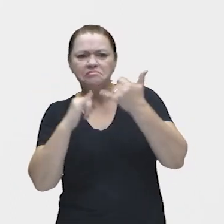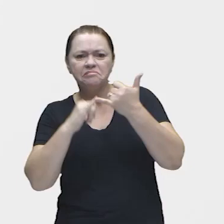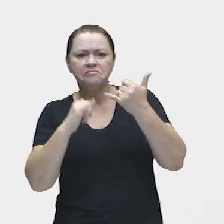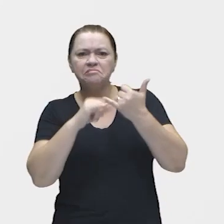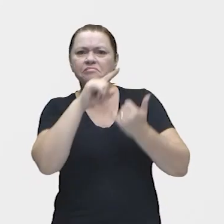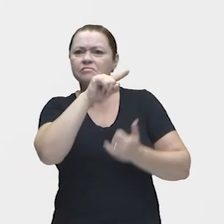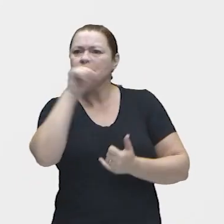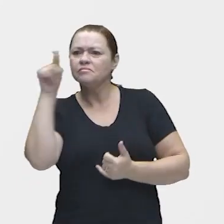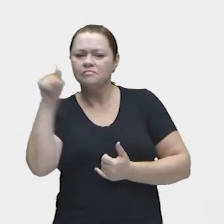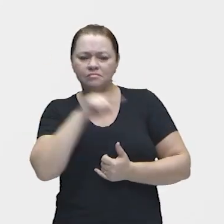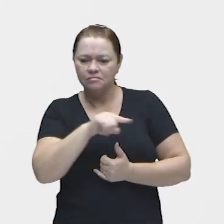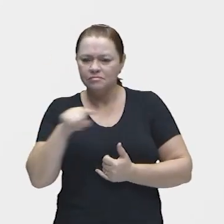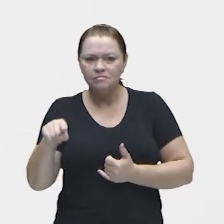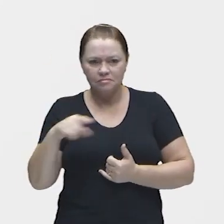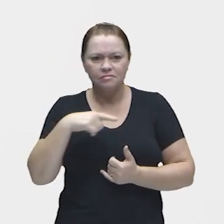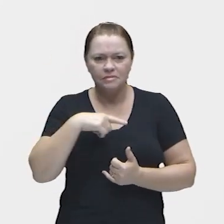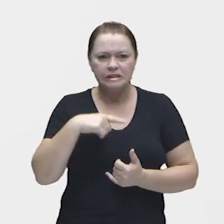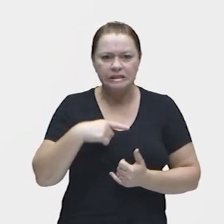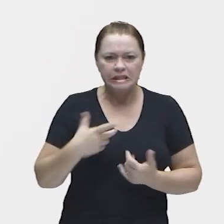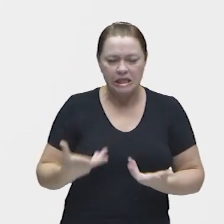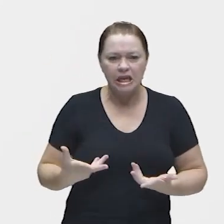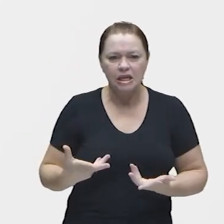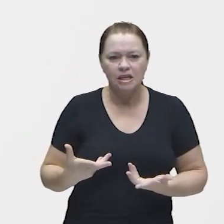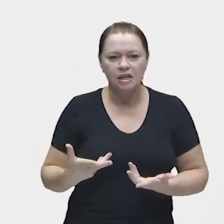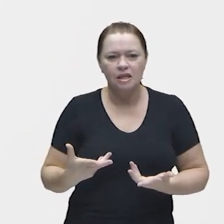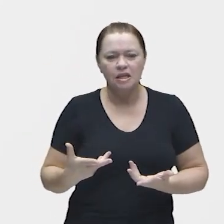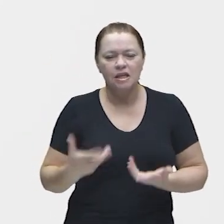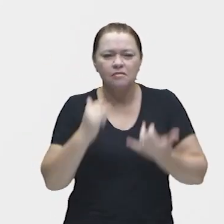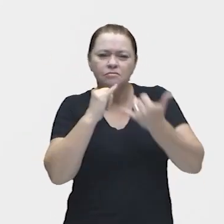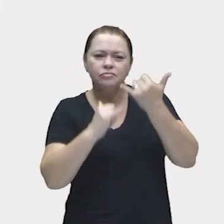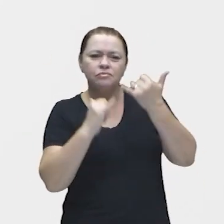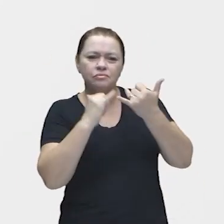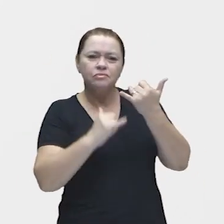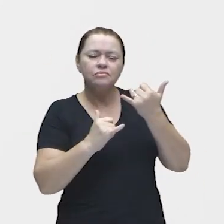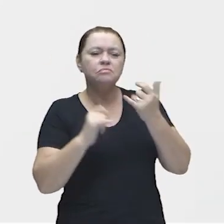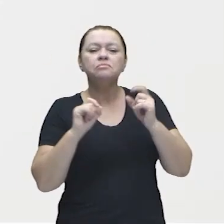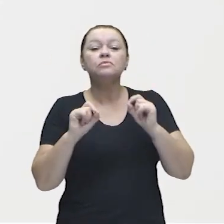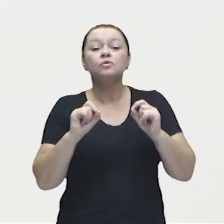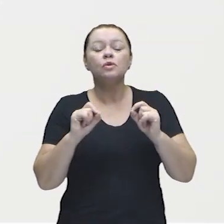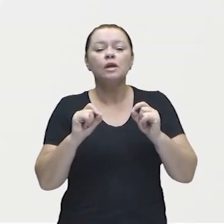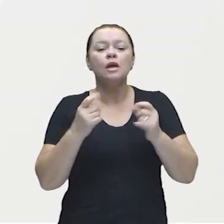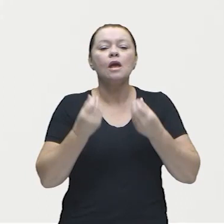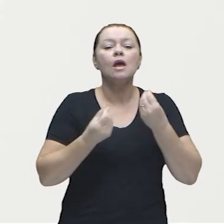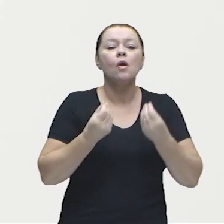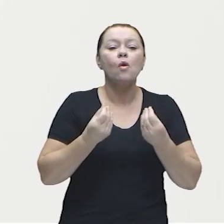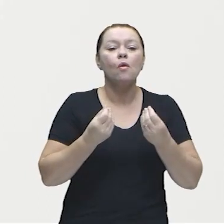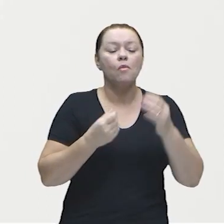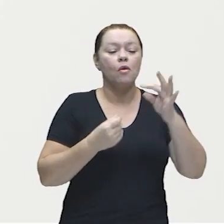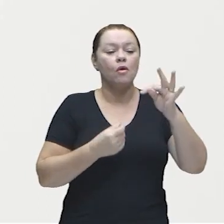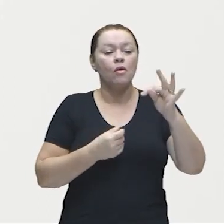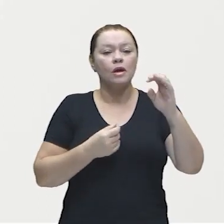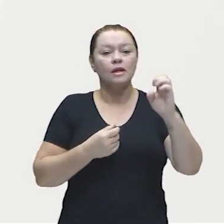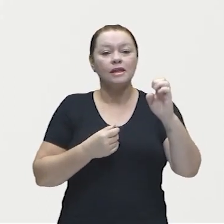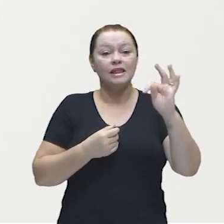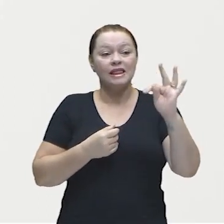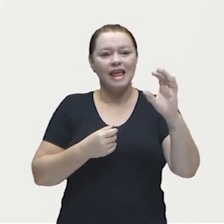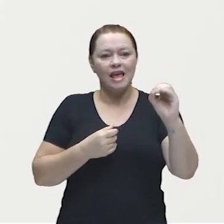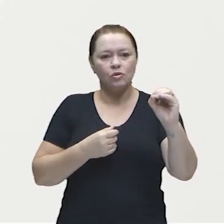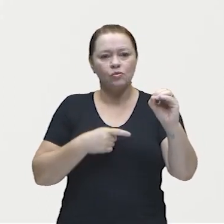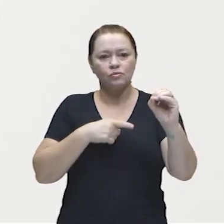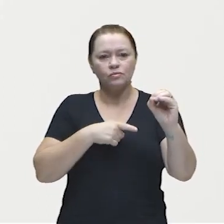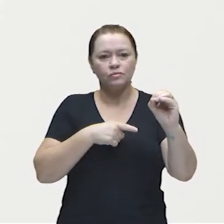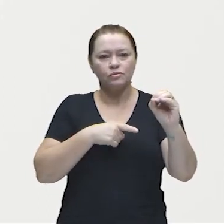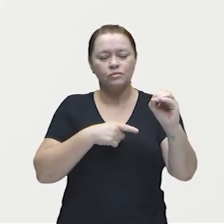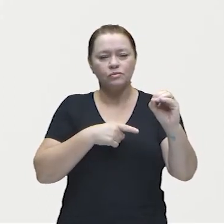entre elas? Entre essas palavras? Vamos pronunciá-las novamente. Teto,